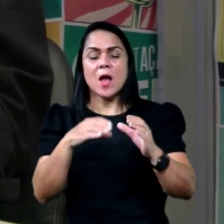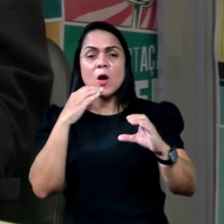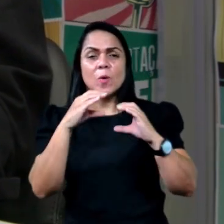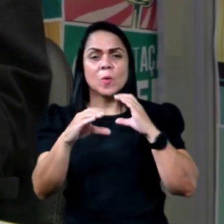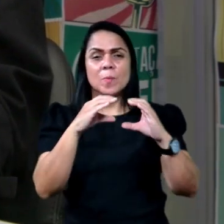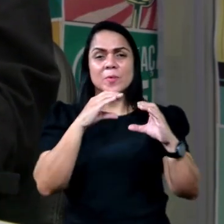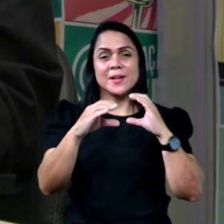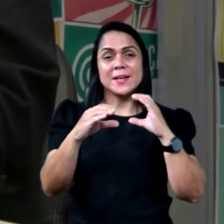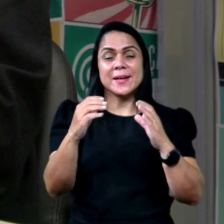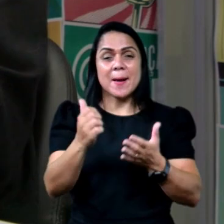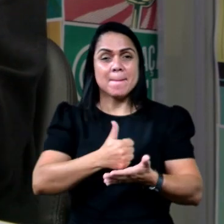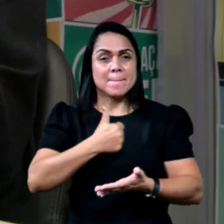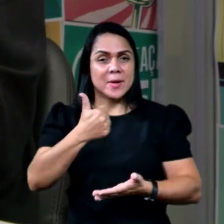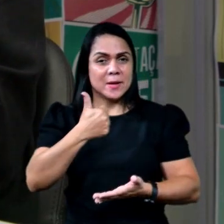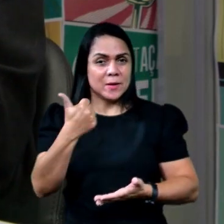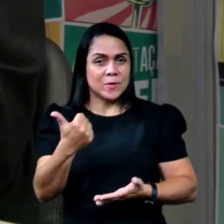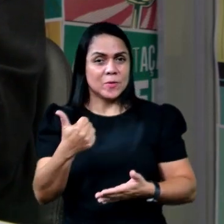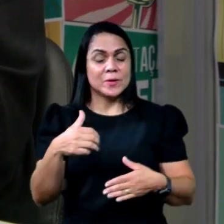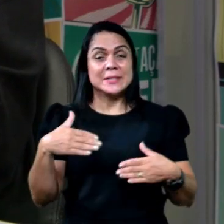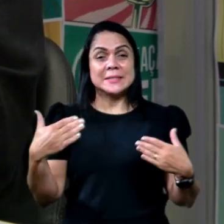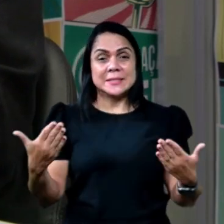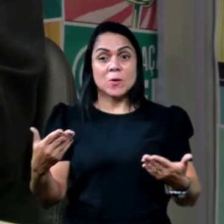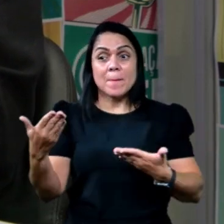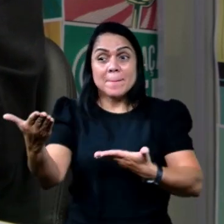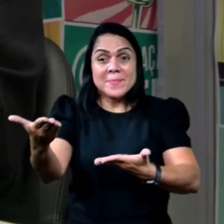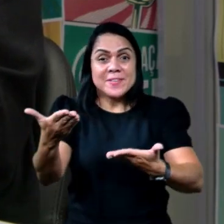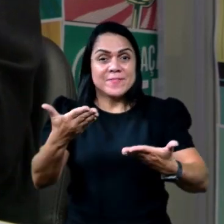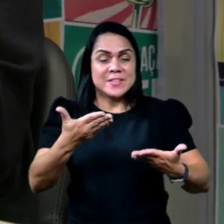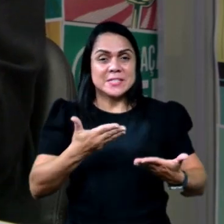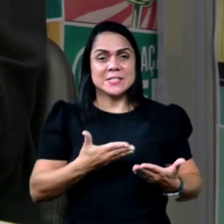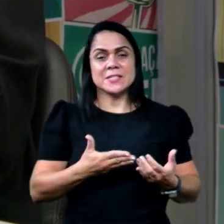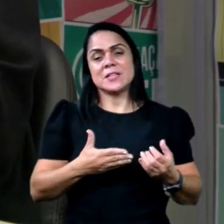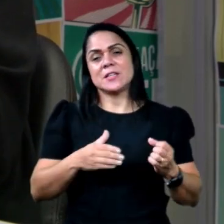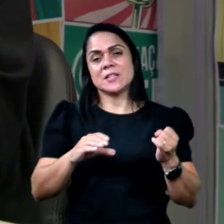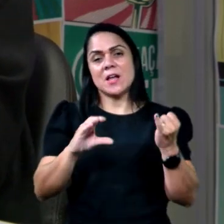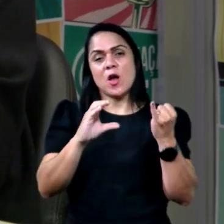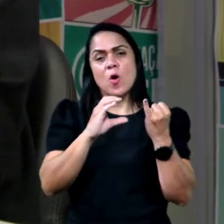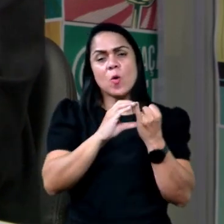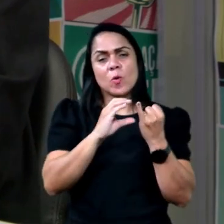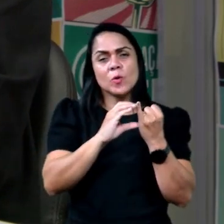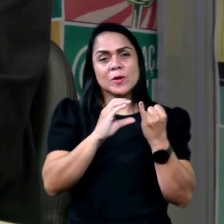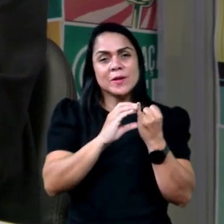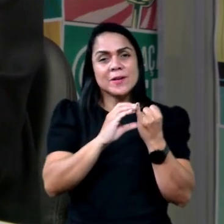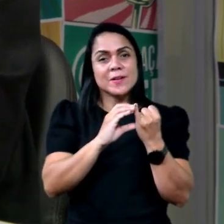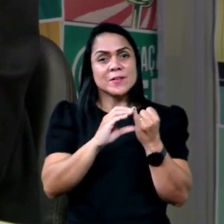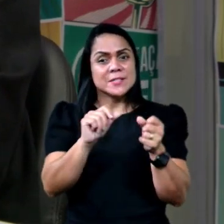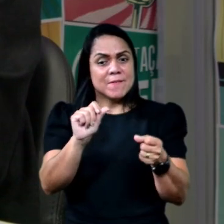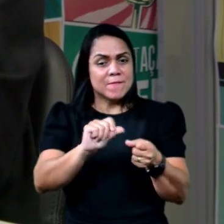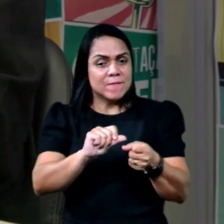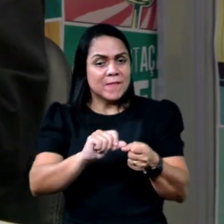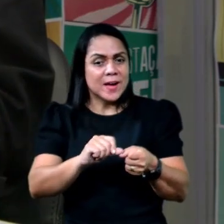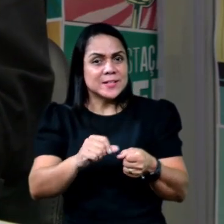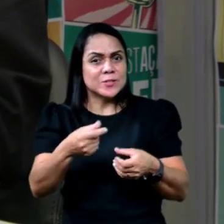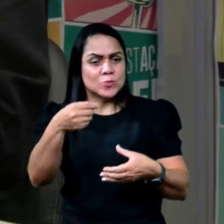importante também para quem visita o Conecta, olhar e falar, vocês fazem tudo isso dentro do IFB? Então, do lado, por